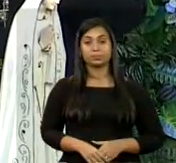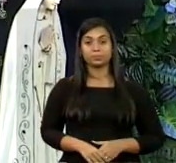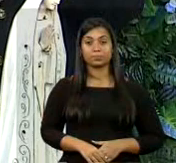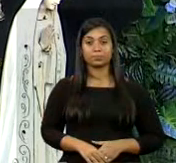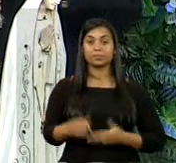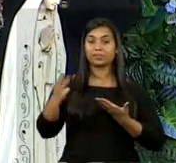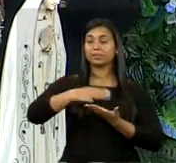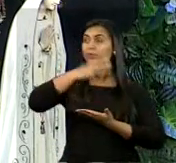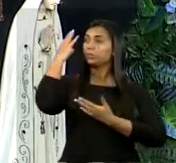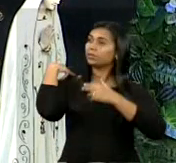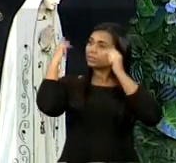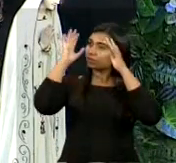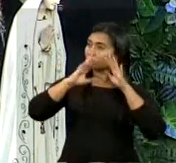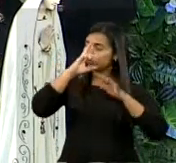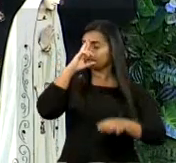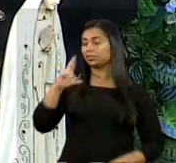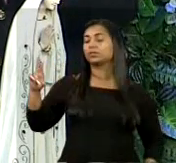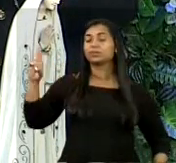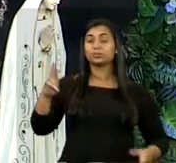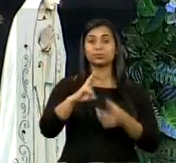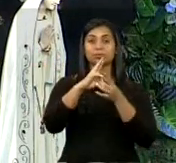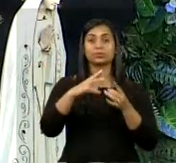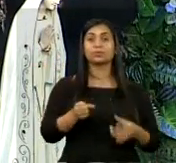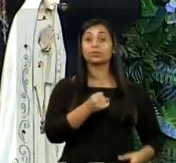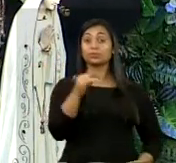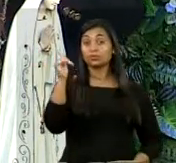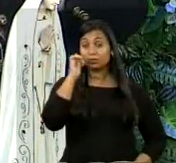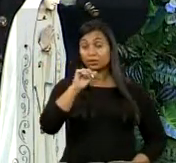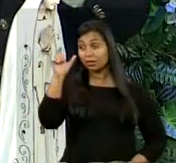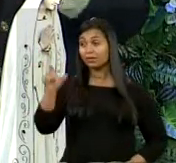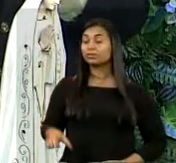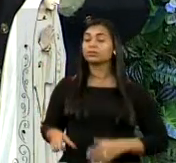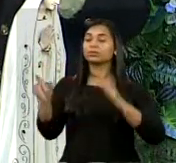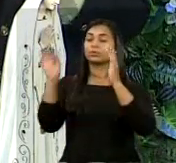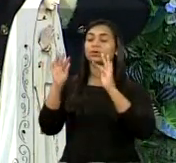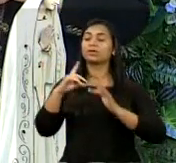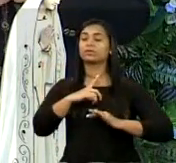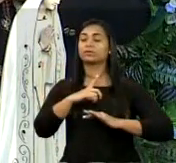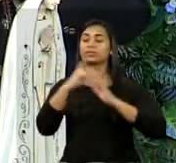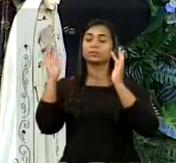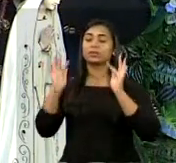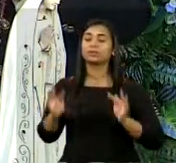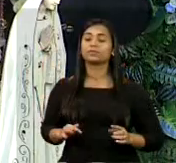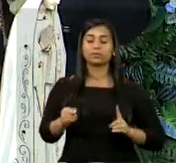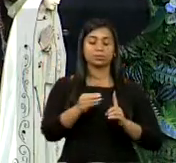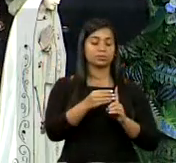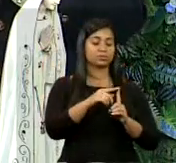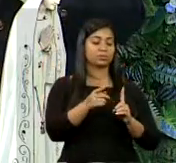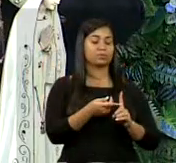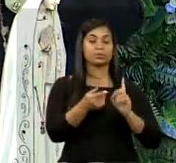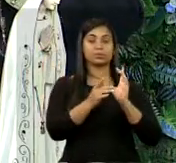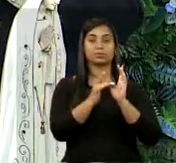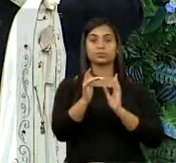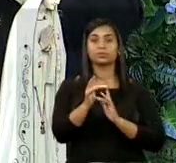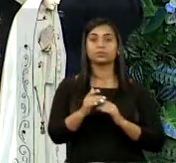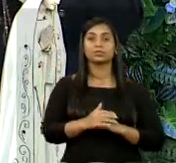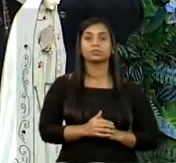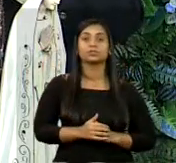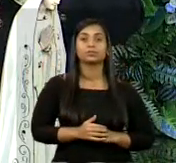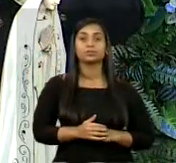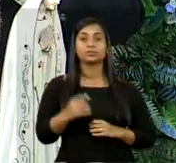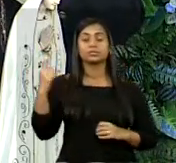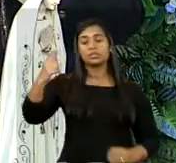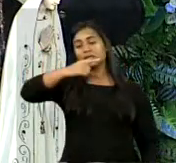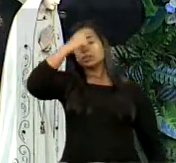morte. Amém. Ave Maria, cheia de graça, o Senhor é convosco. Bendita sois vós entre as mulheres e bendito é o fruto do vosso